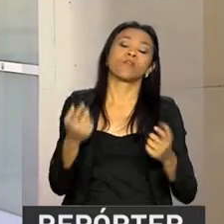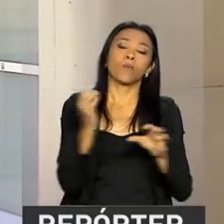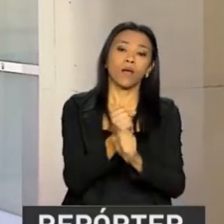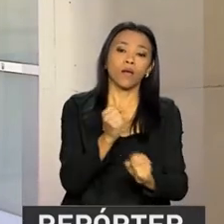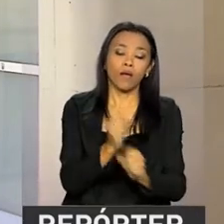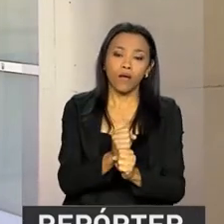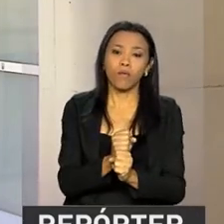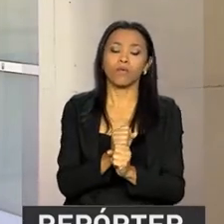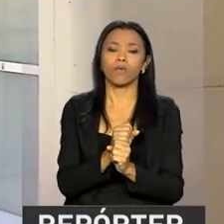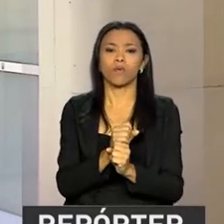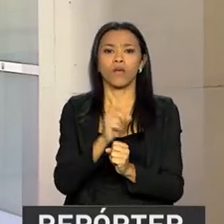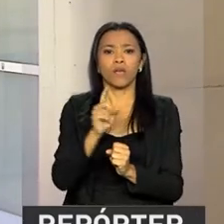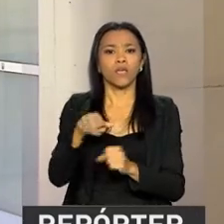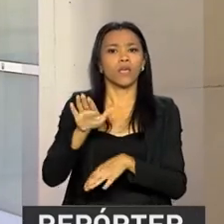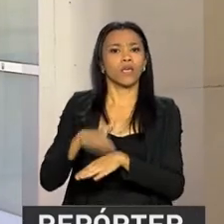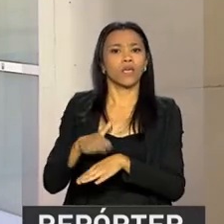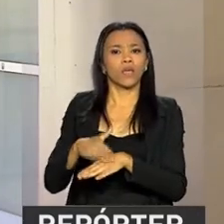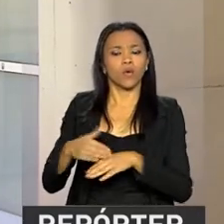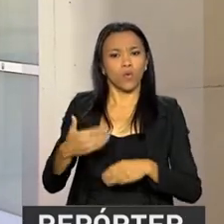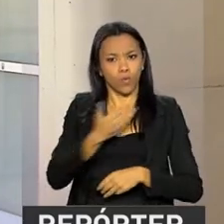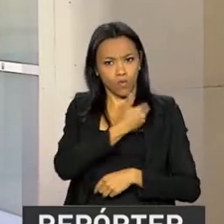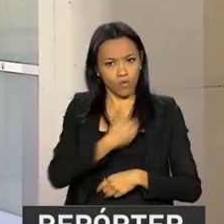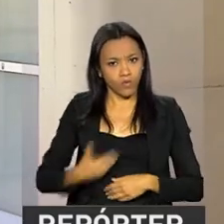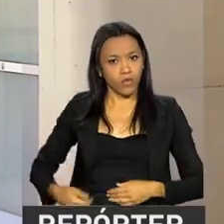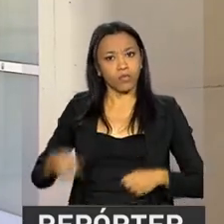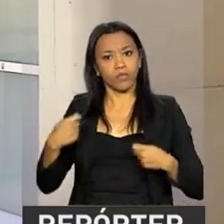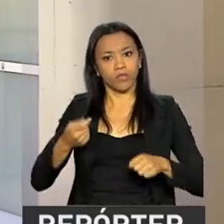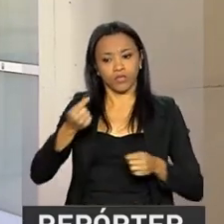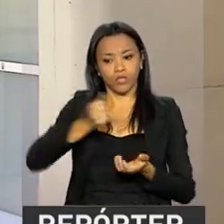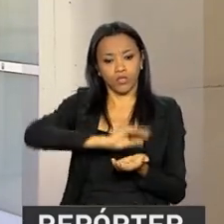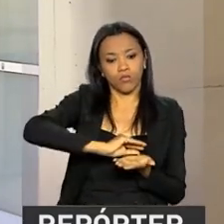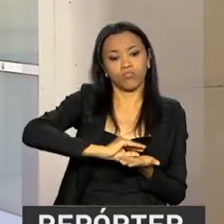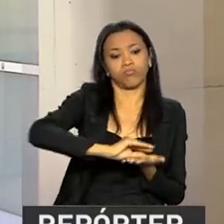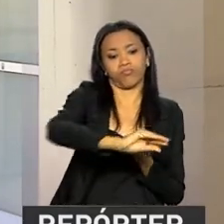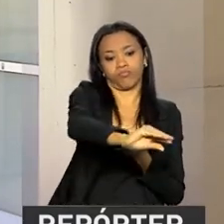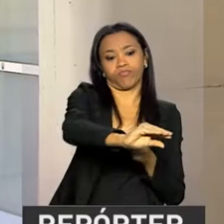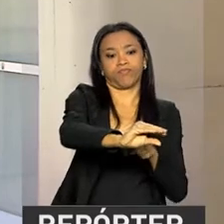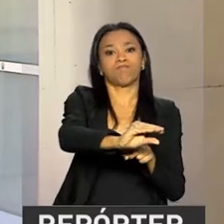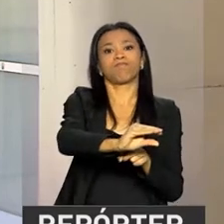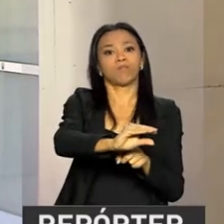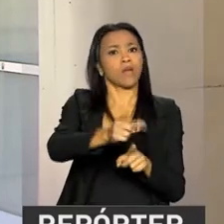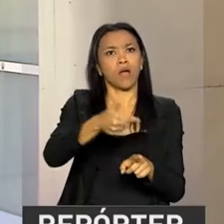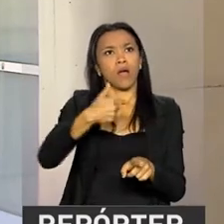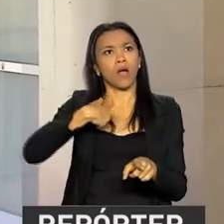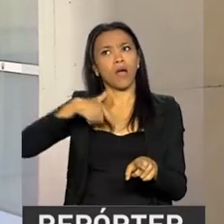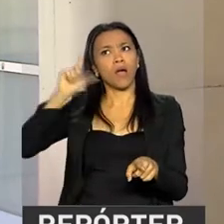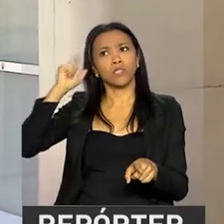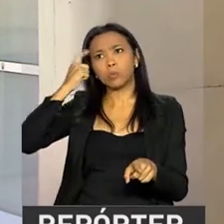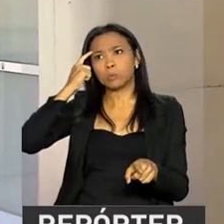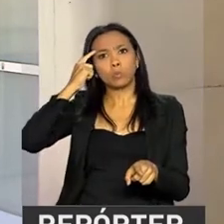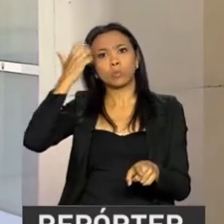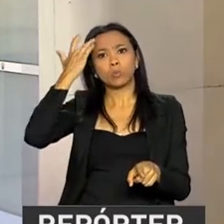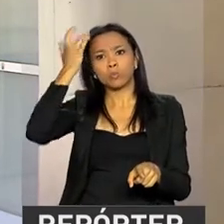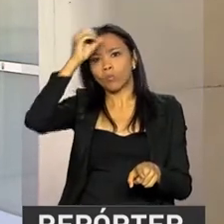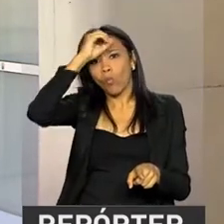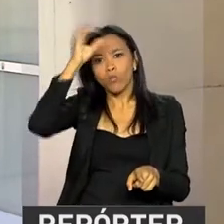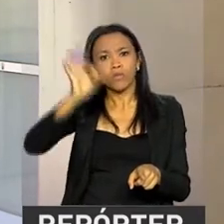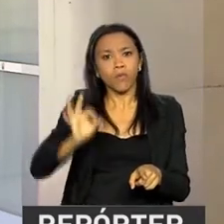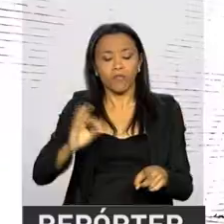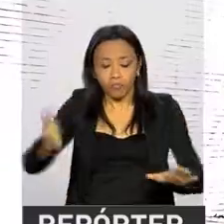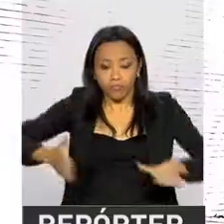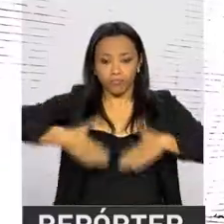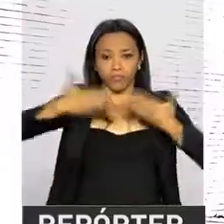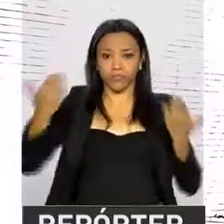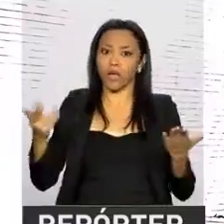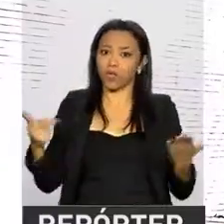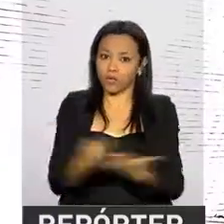daquilo que o governo teve que despender de recursos extraordinários, porque isso não estava previsto, a epidemia ela pegou todo mundo de